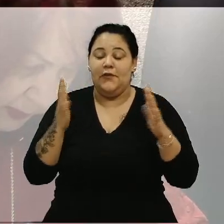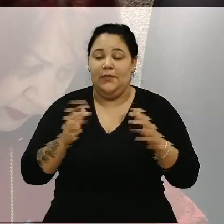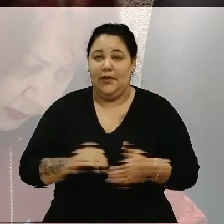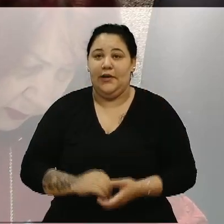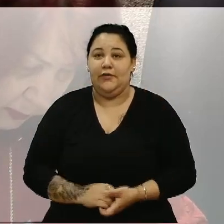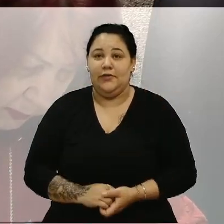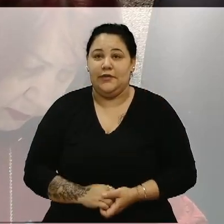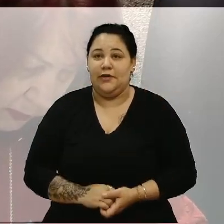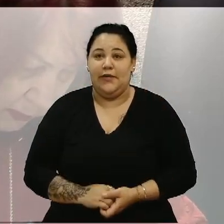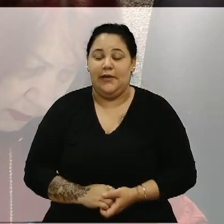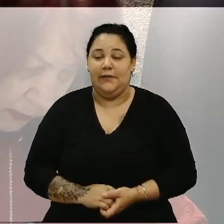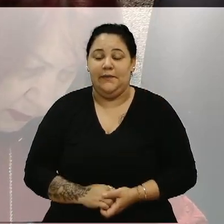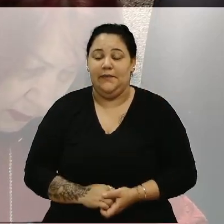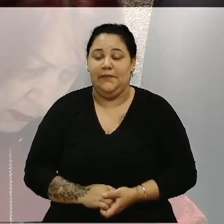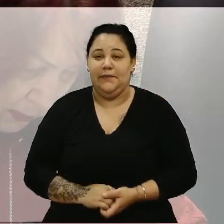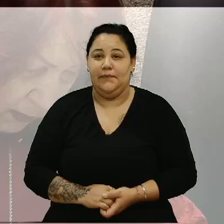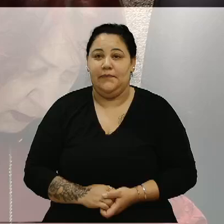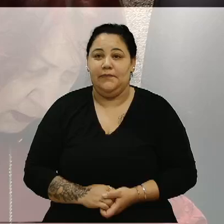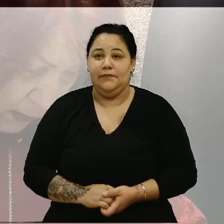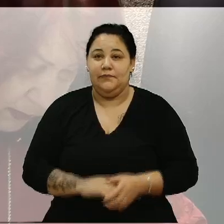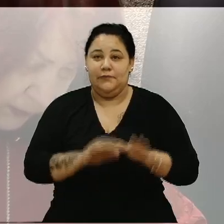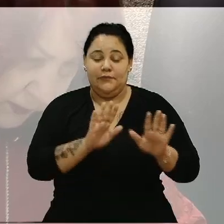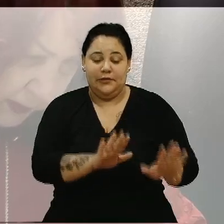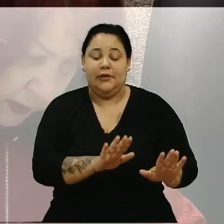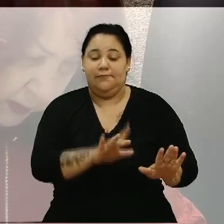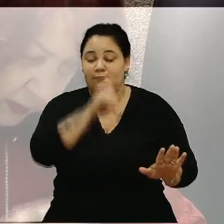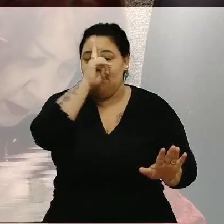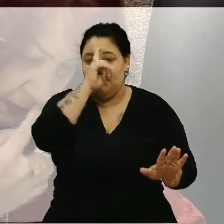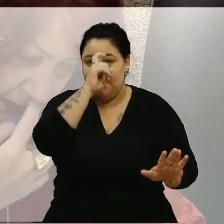onde eu fiquei internada.